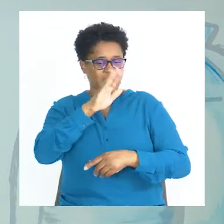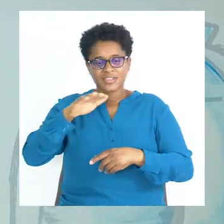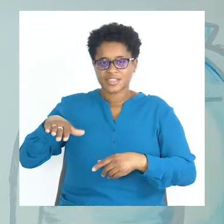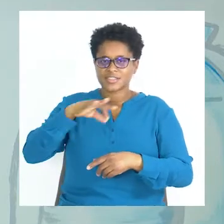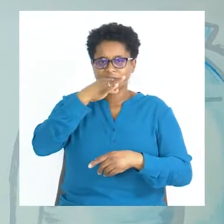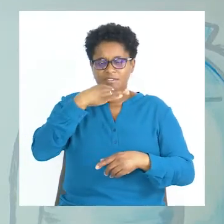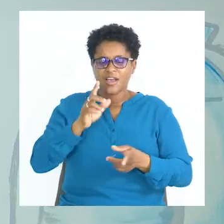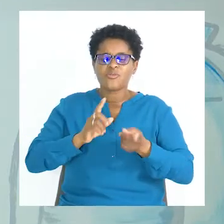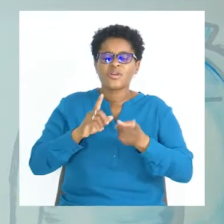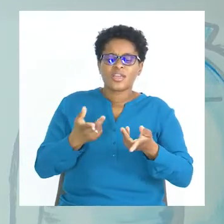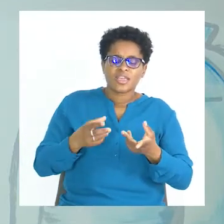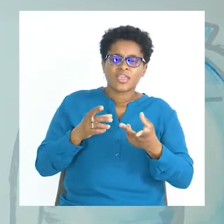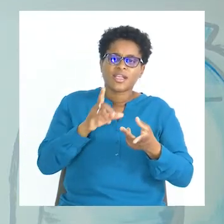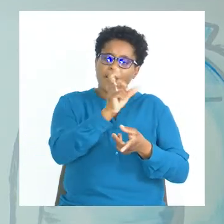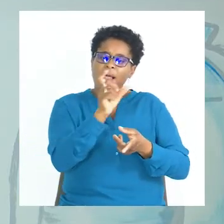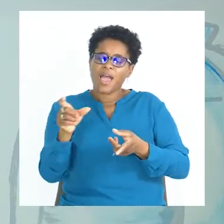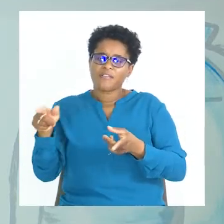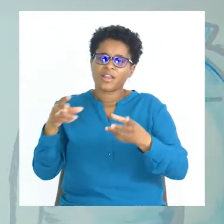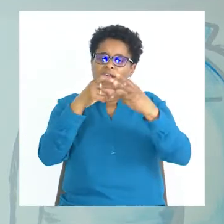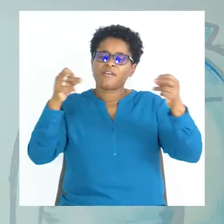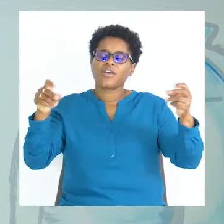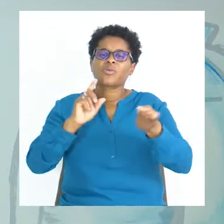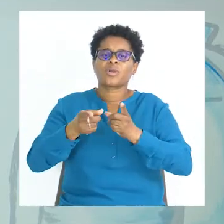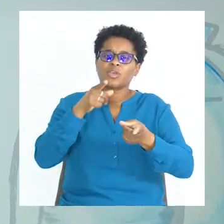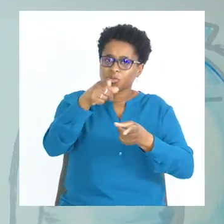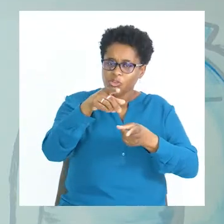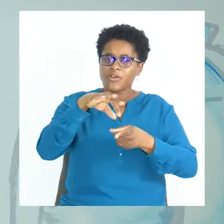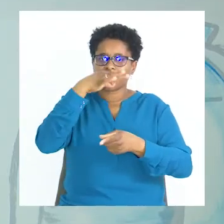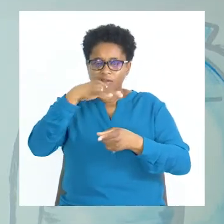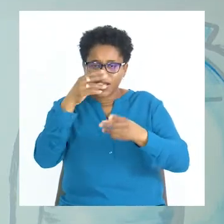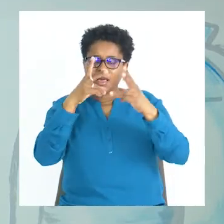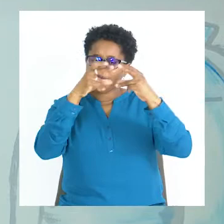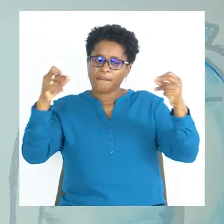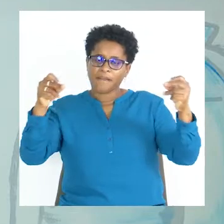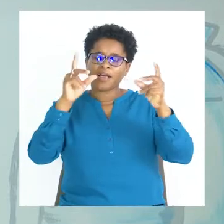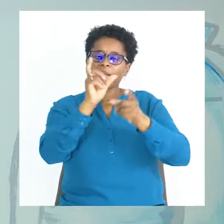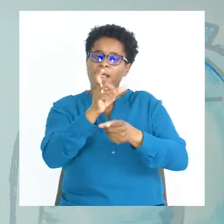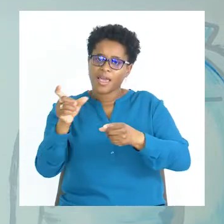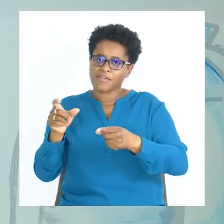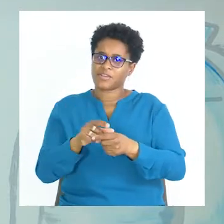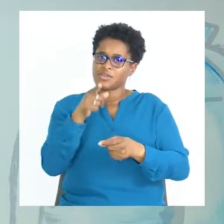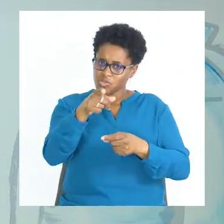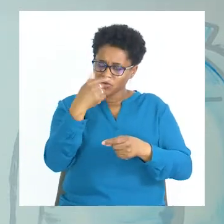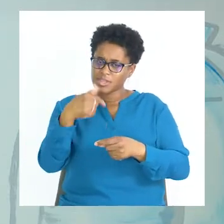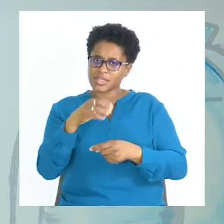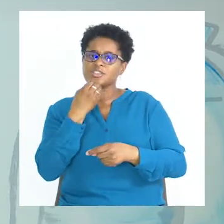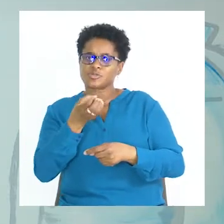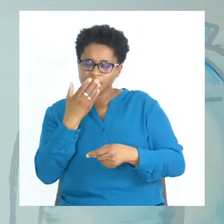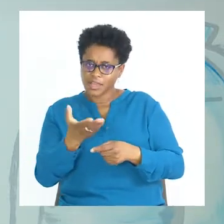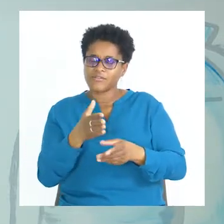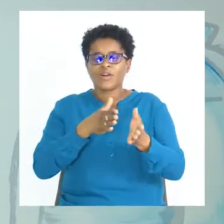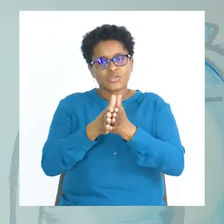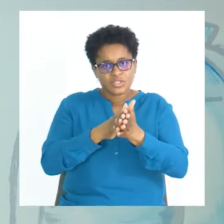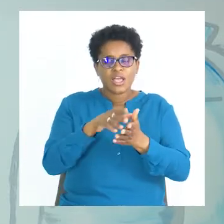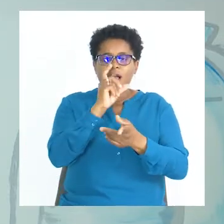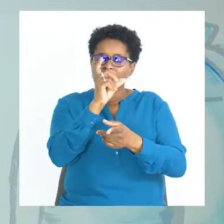palavra? Diz-me o conceito de tal palavra. Tu vais dar o conceito dessa palavra. Tu vais explicar essa palavra. Então, tu estás a utilizar a língua para dar